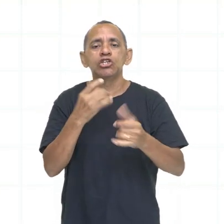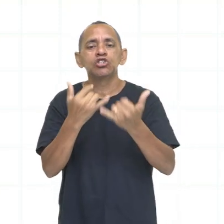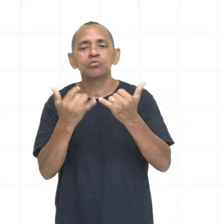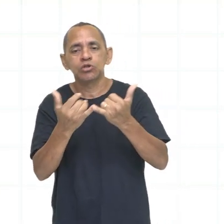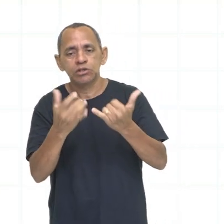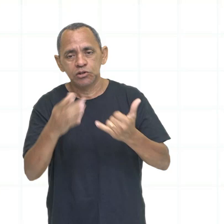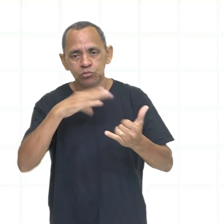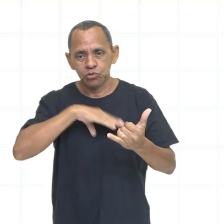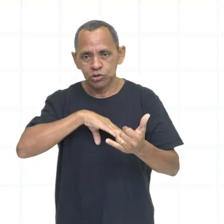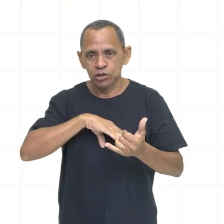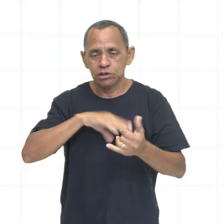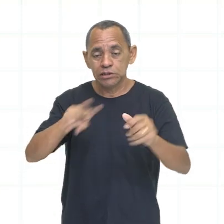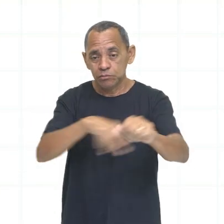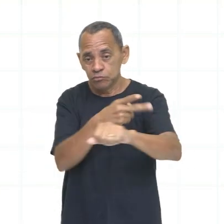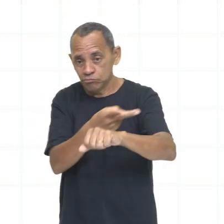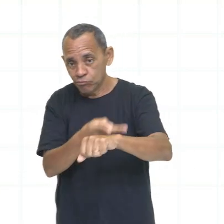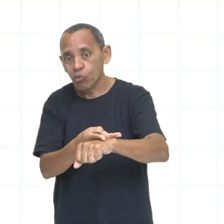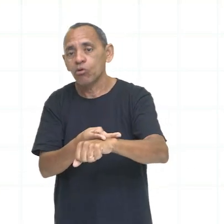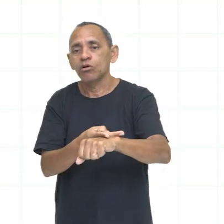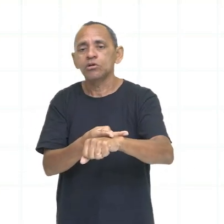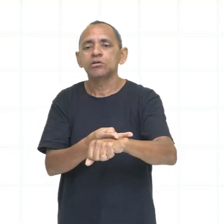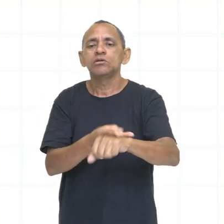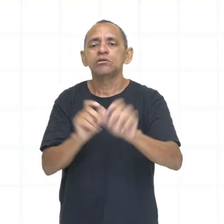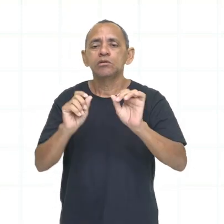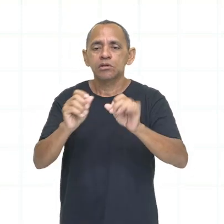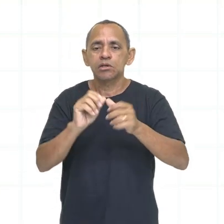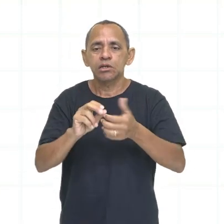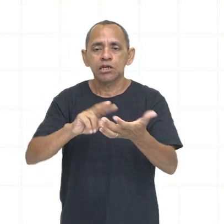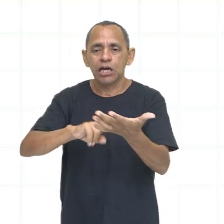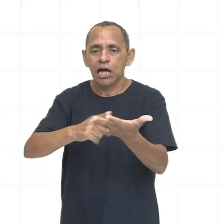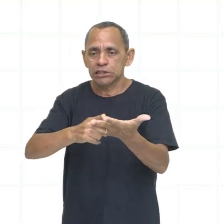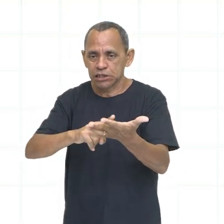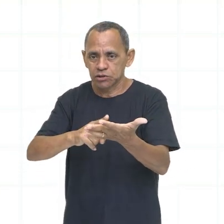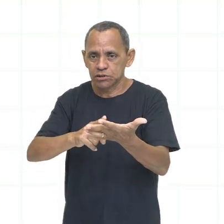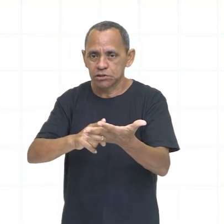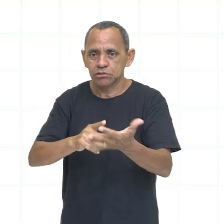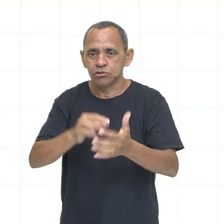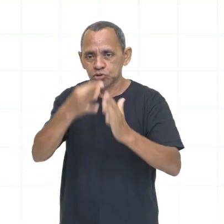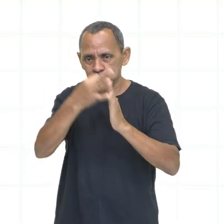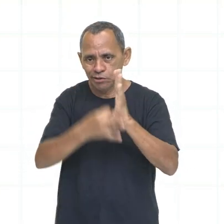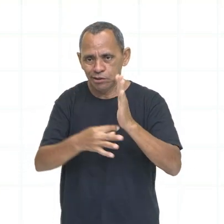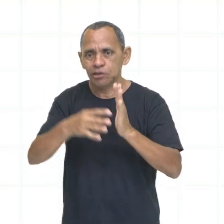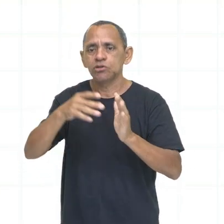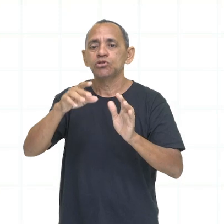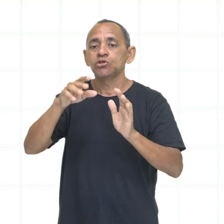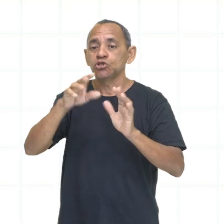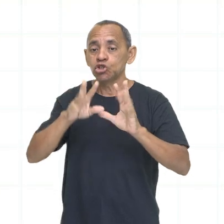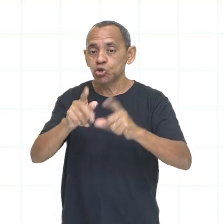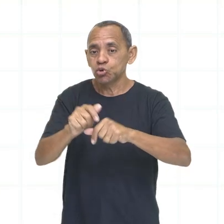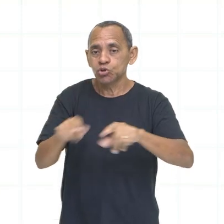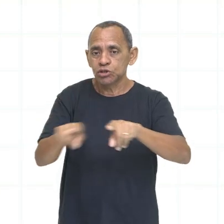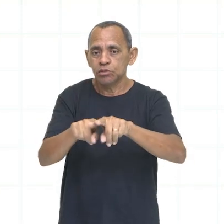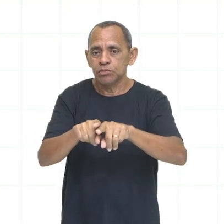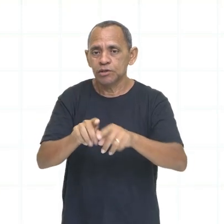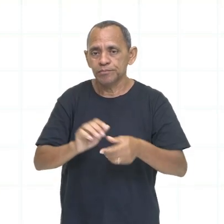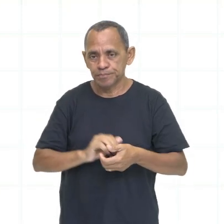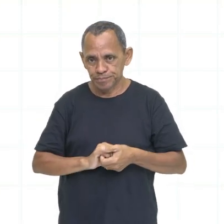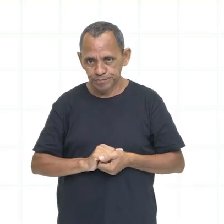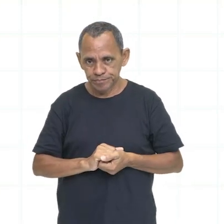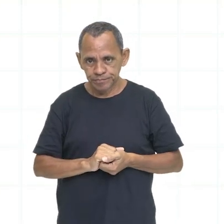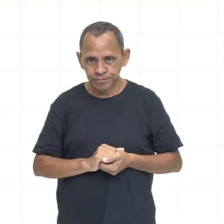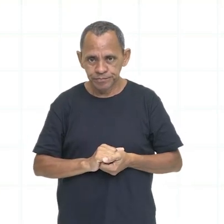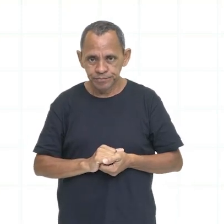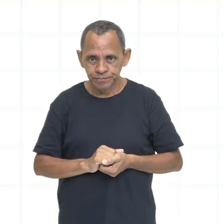desse texto aqui, certo? Globalization a gente já pode... Vou ter aqui como uma palavra cognata, né, porque